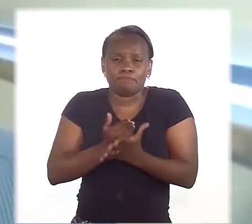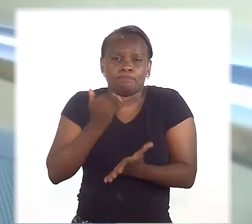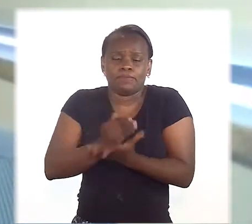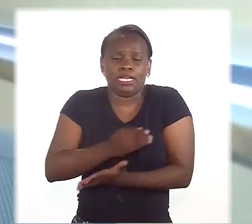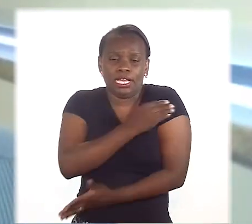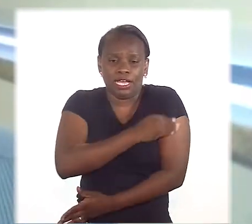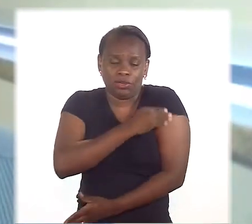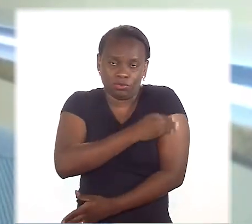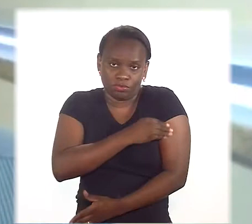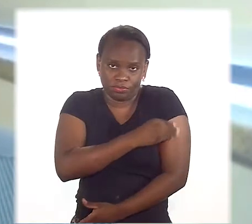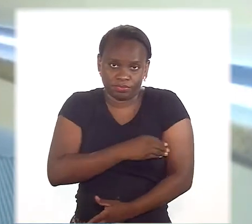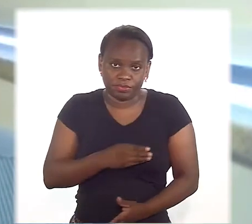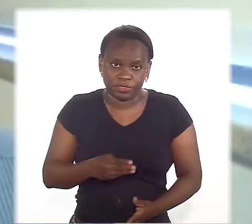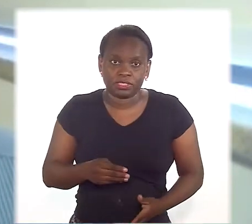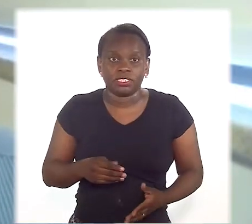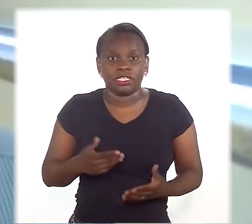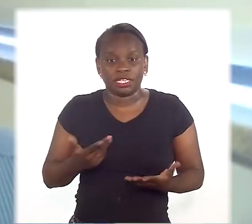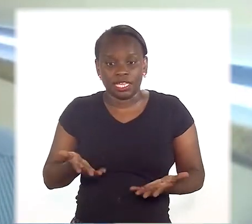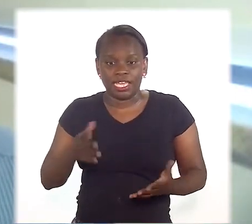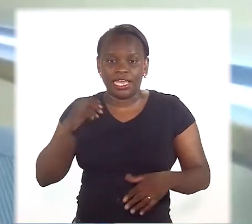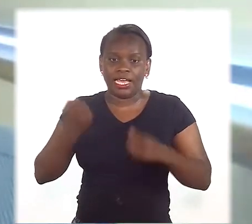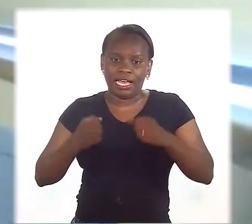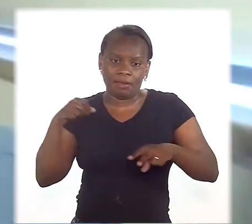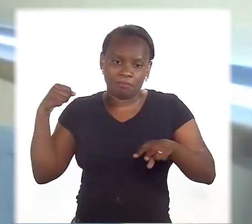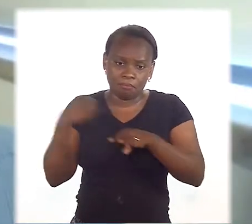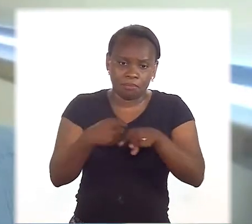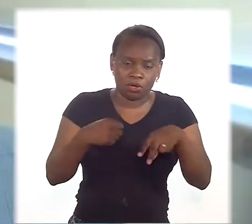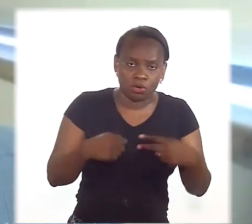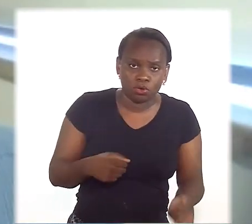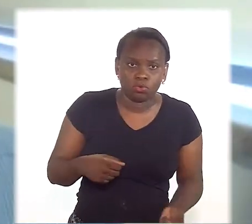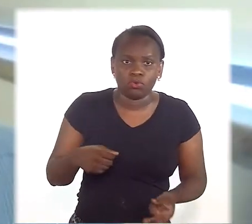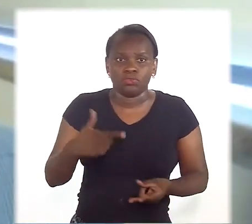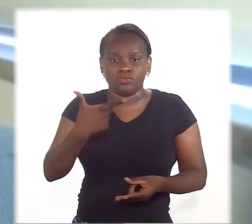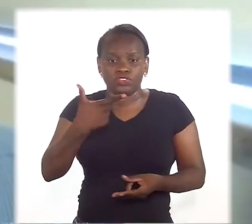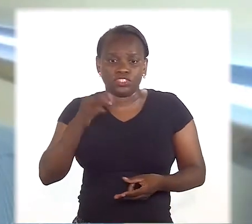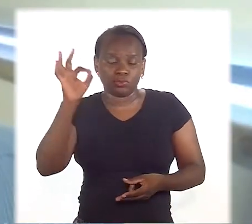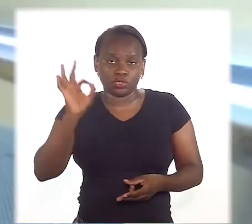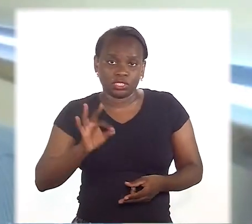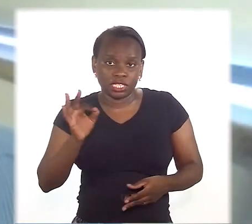e abuso do álcool, através de acidentes, em torno de